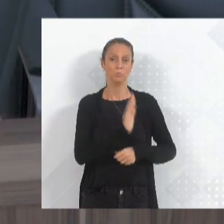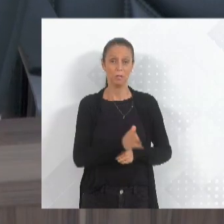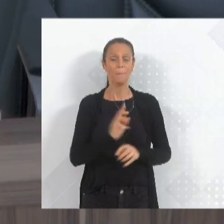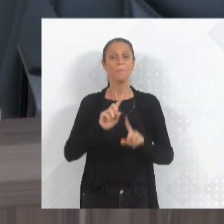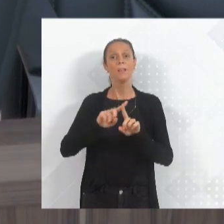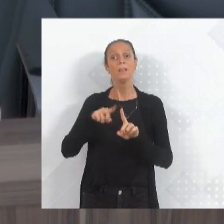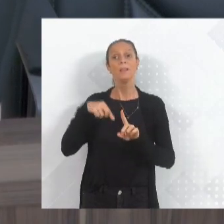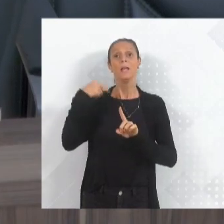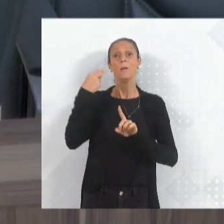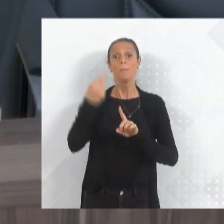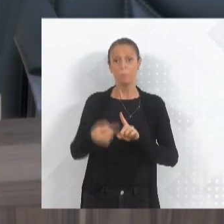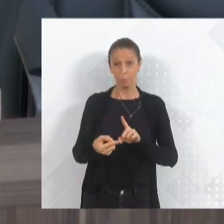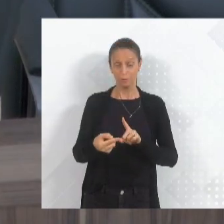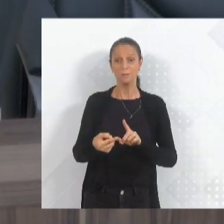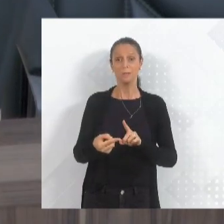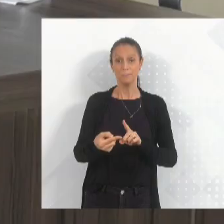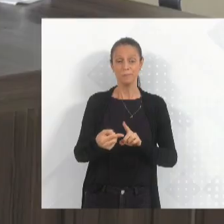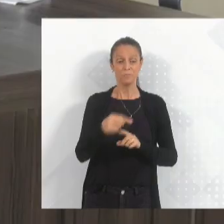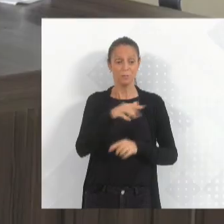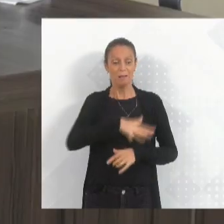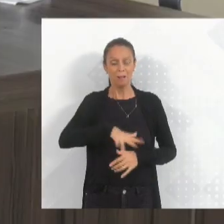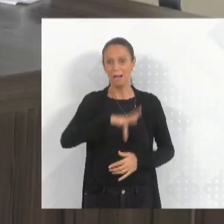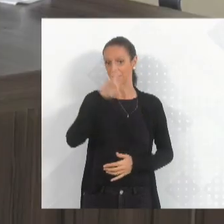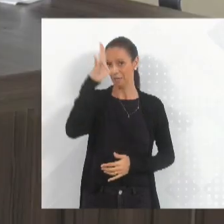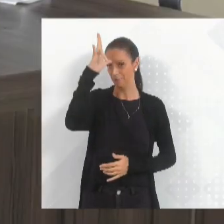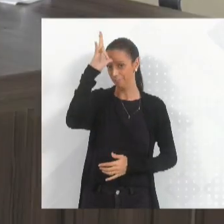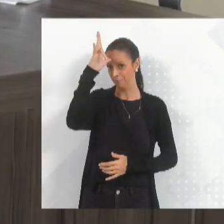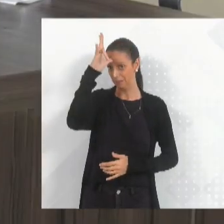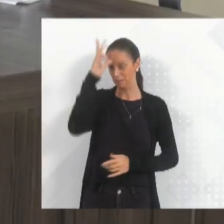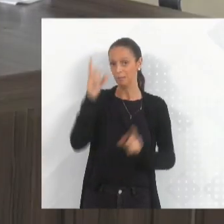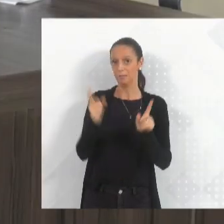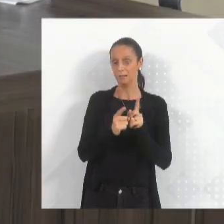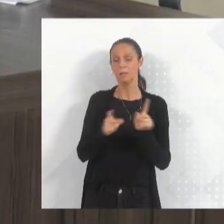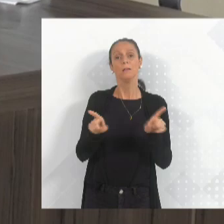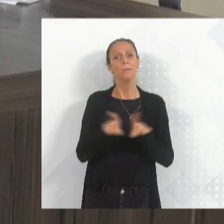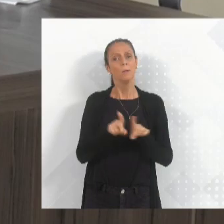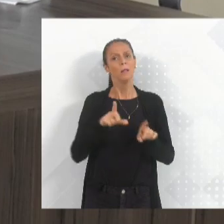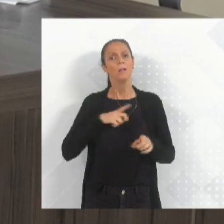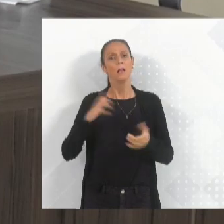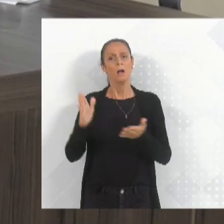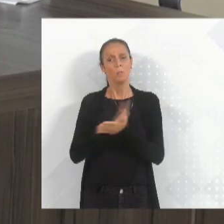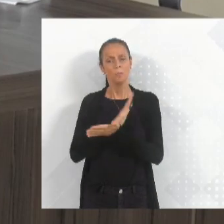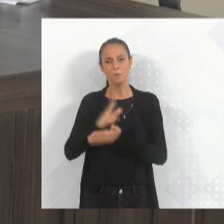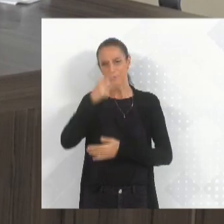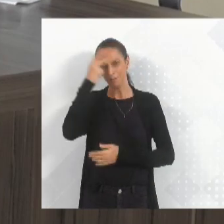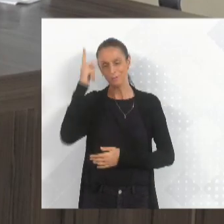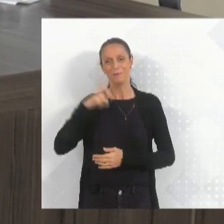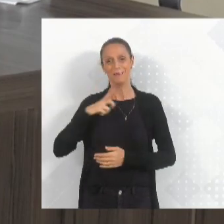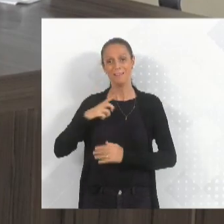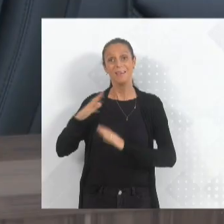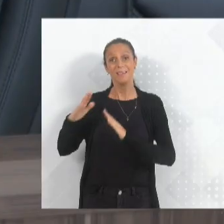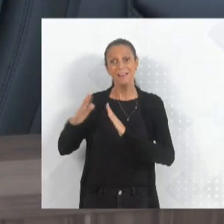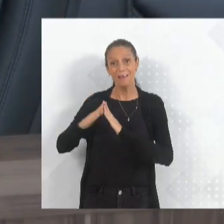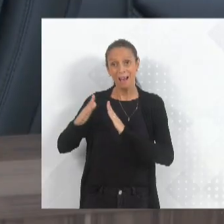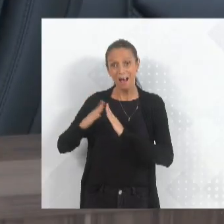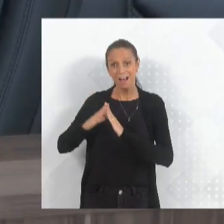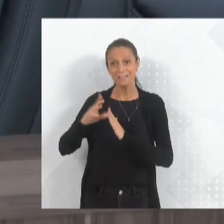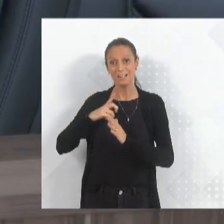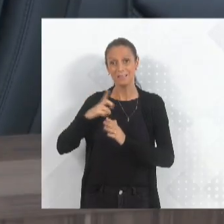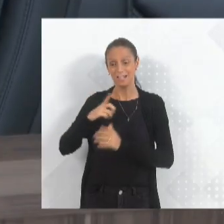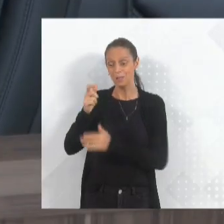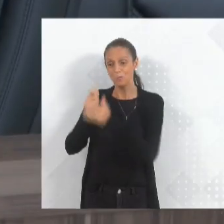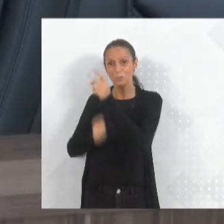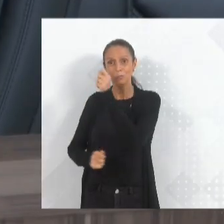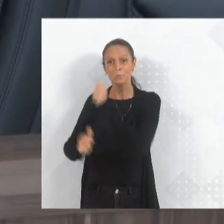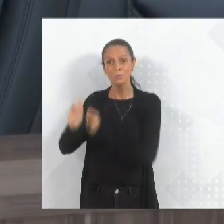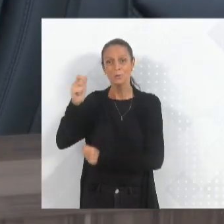depois de atender a Vila, e a Vila tem muita gente ainda que tem poço, por conta da questão territorial, né? O custo para